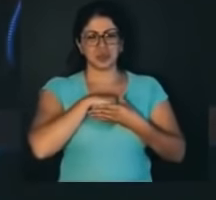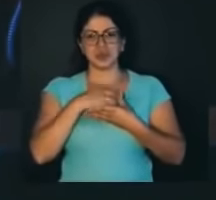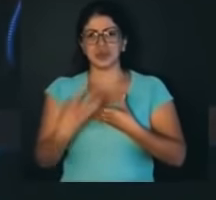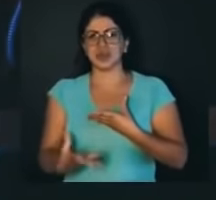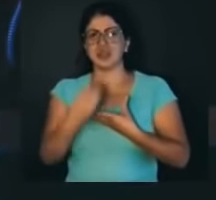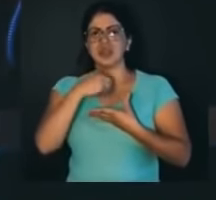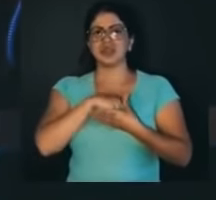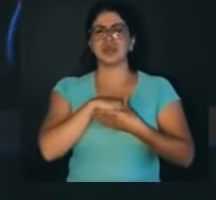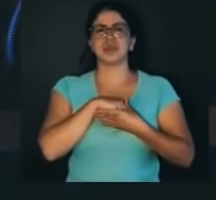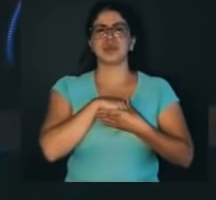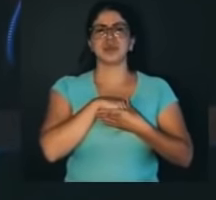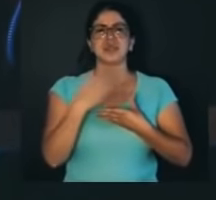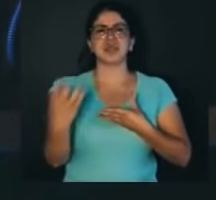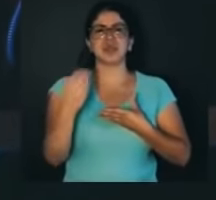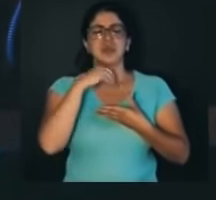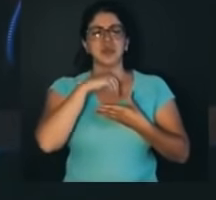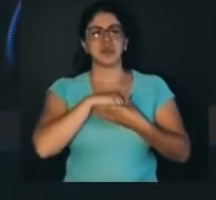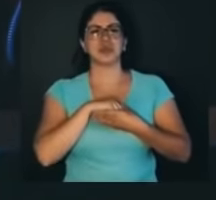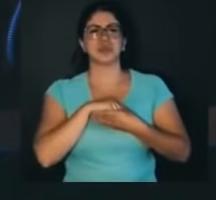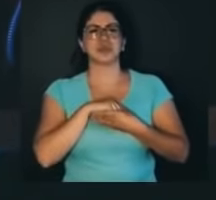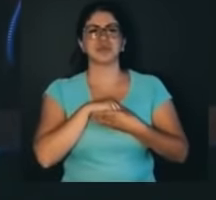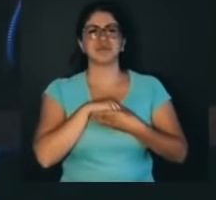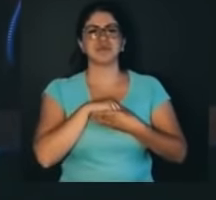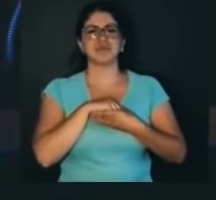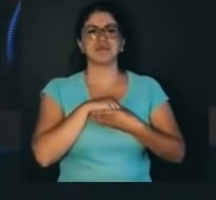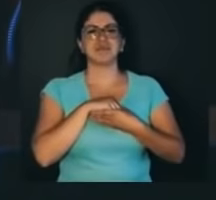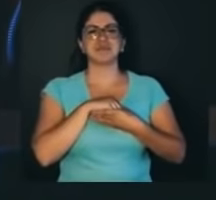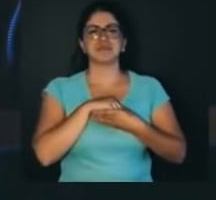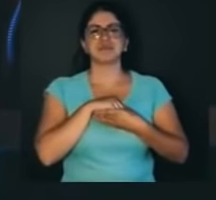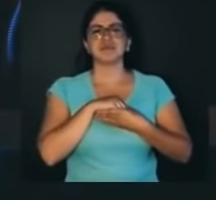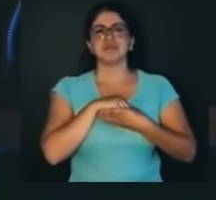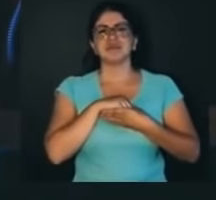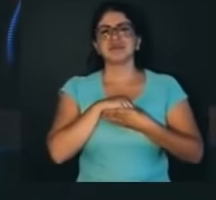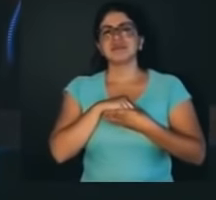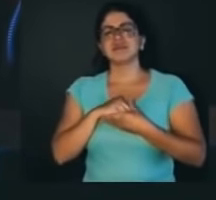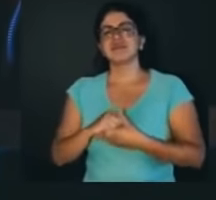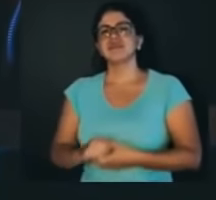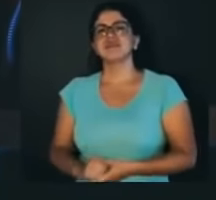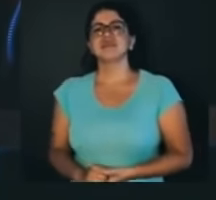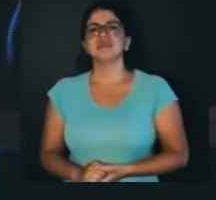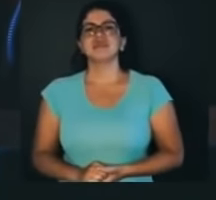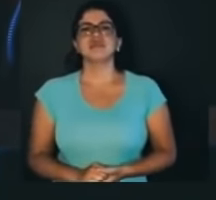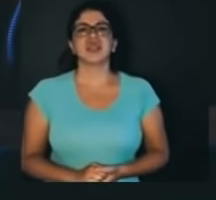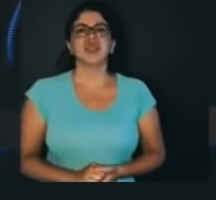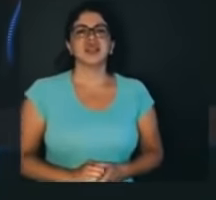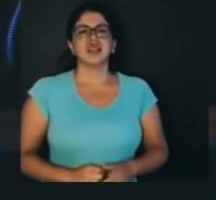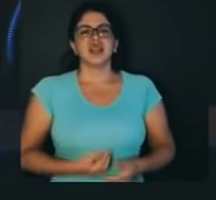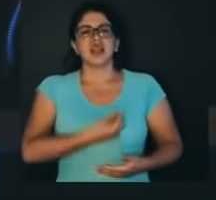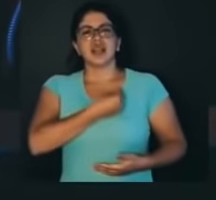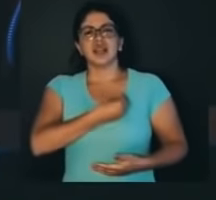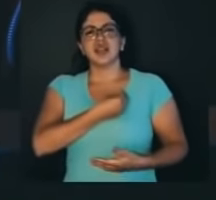memória involuntária que nós temos. E elas começam a condicionar a nossa vida.